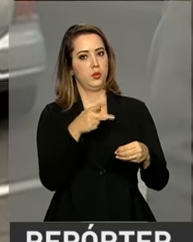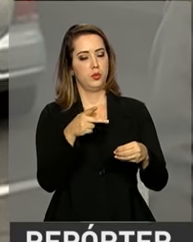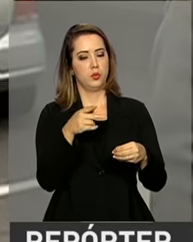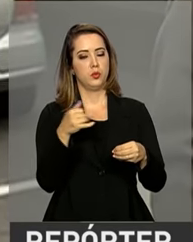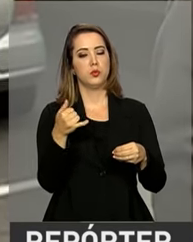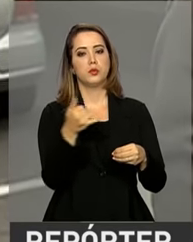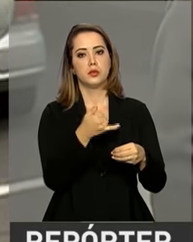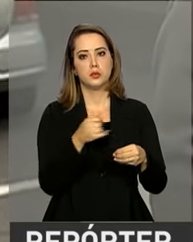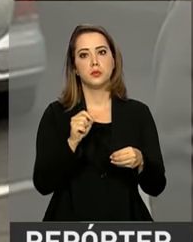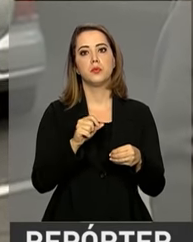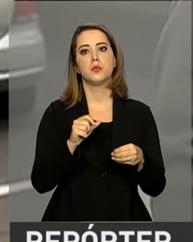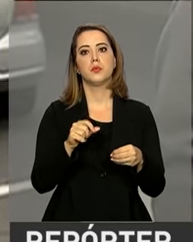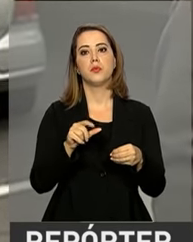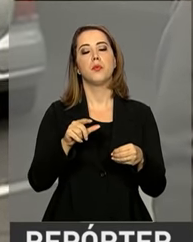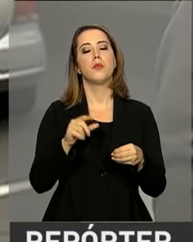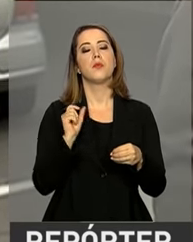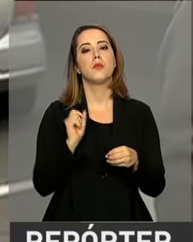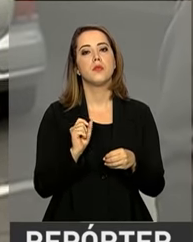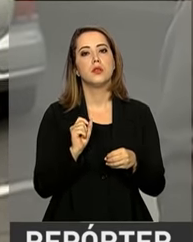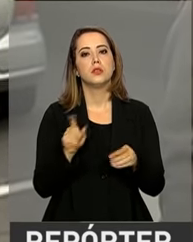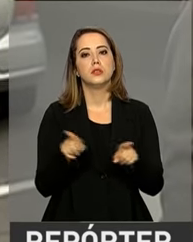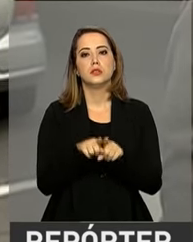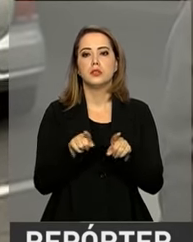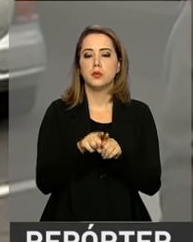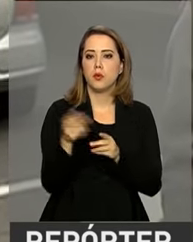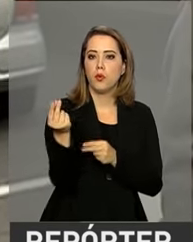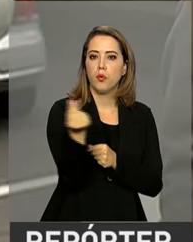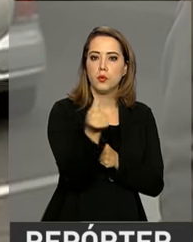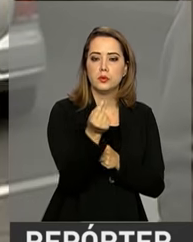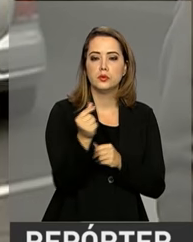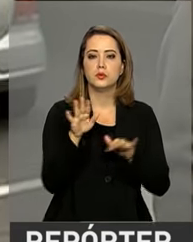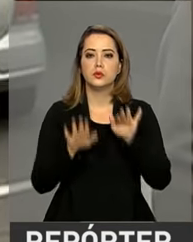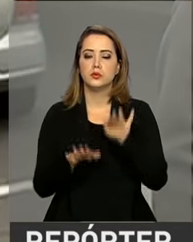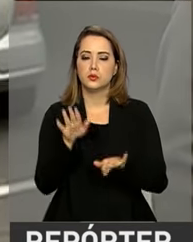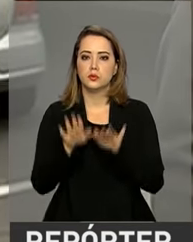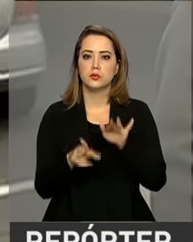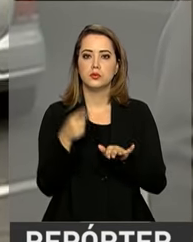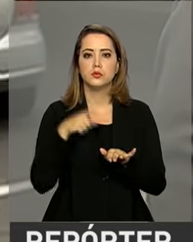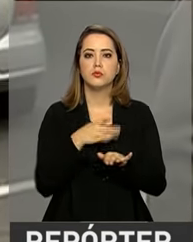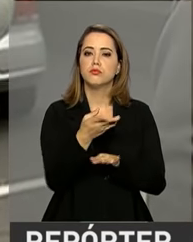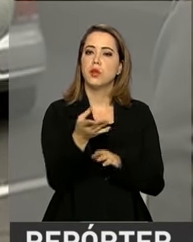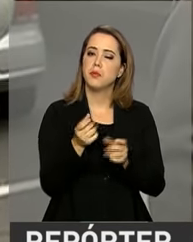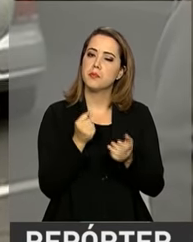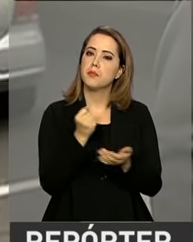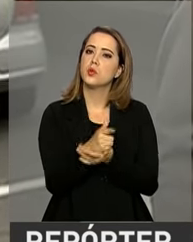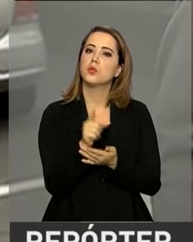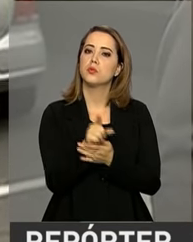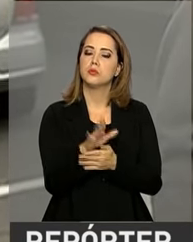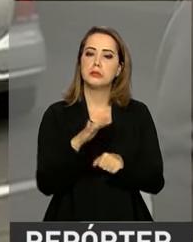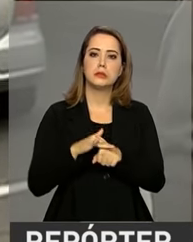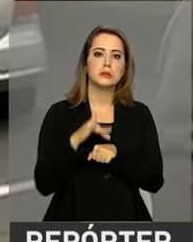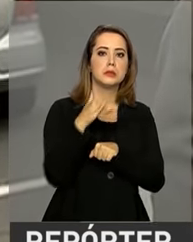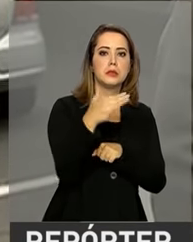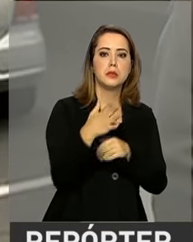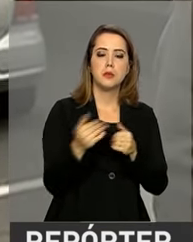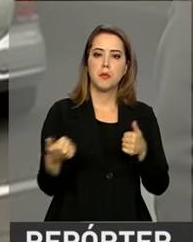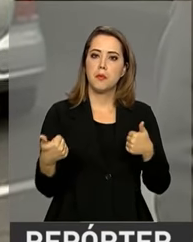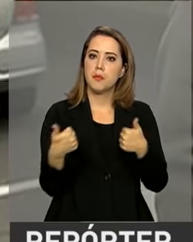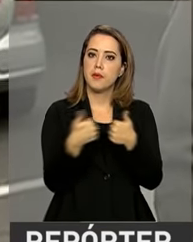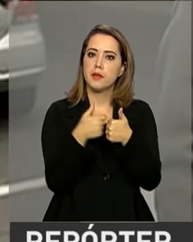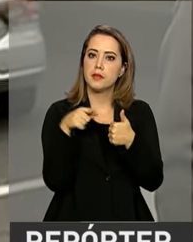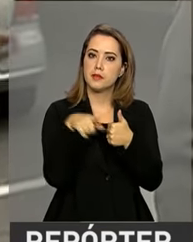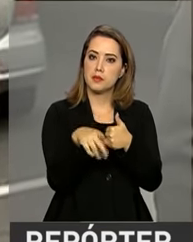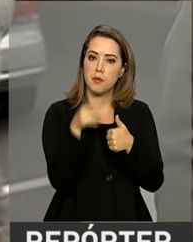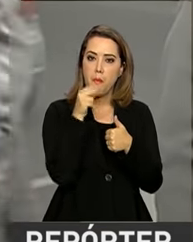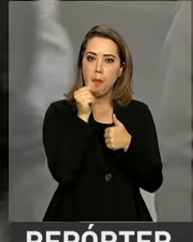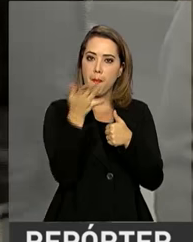também analisou o preço médio dos combustíveis que chega para o consumidor. No caso da gasolina, quanto mais próximo ao litoral